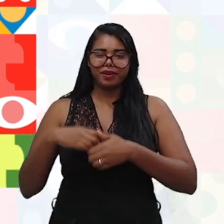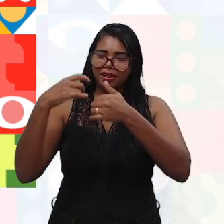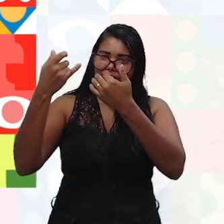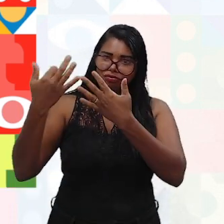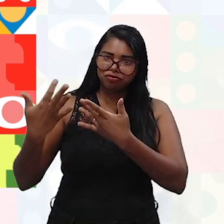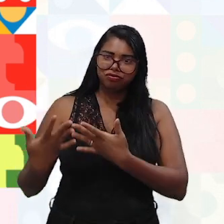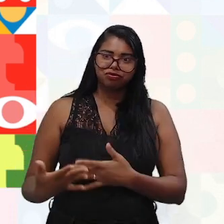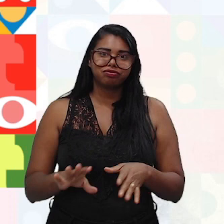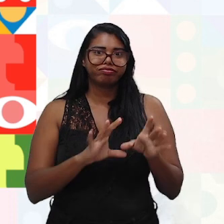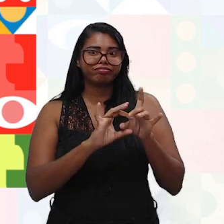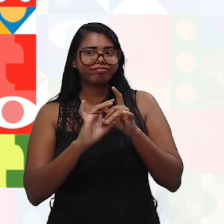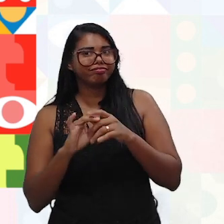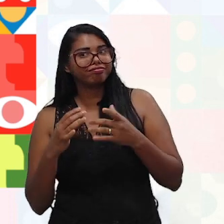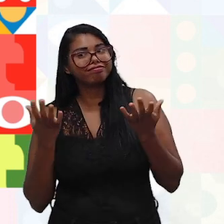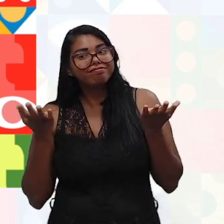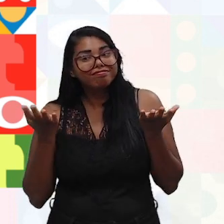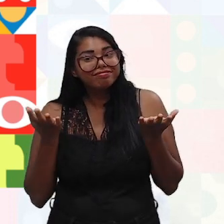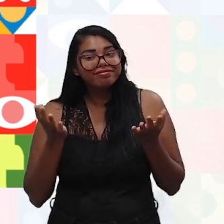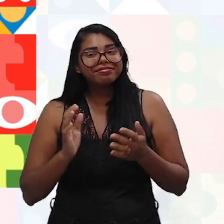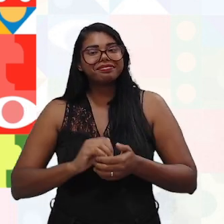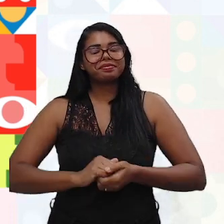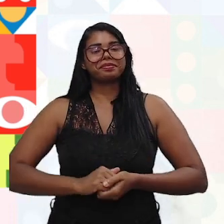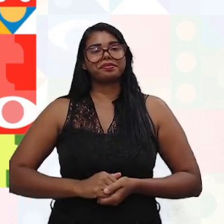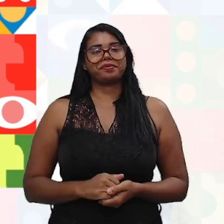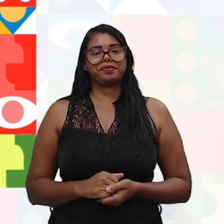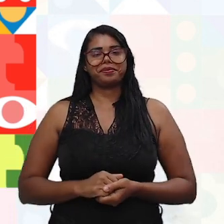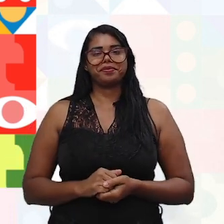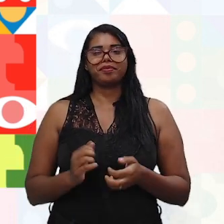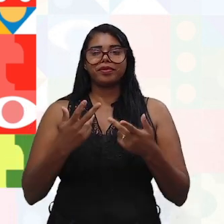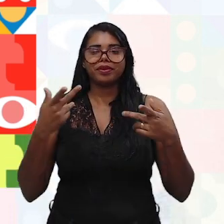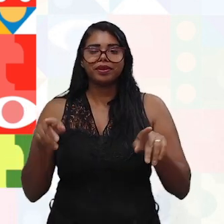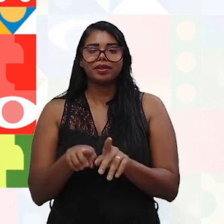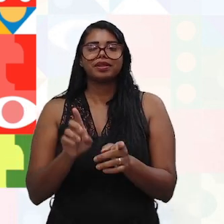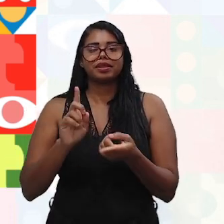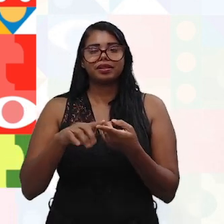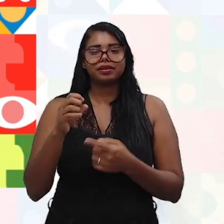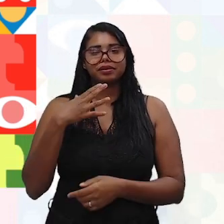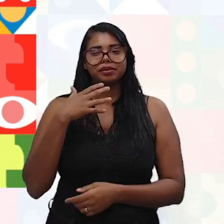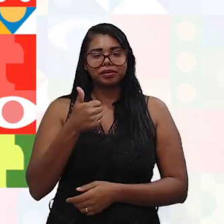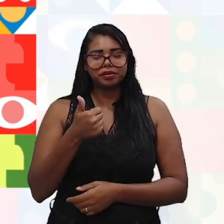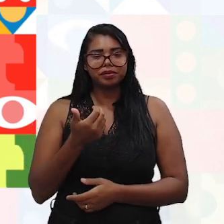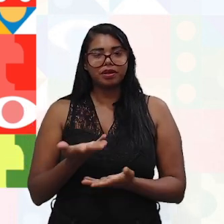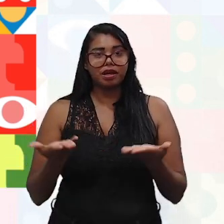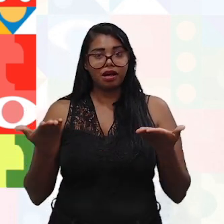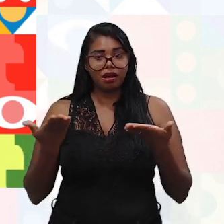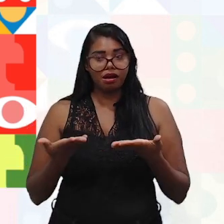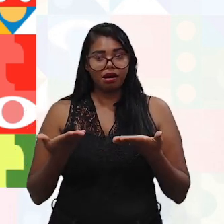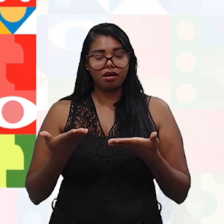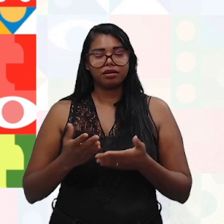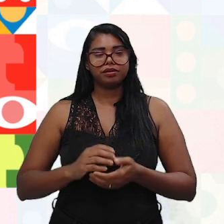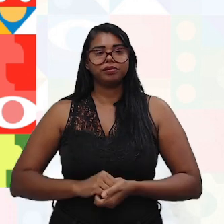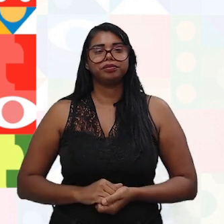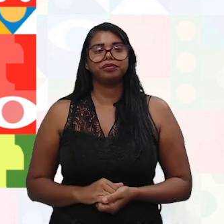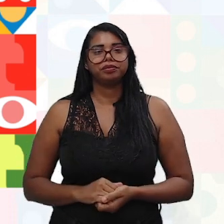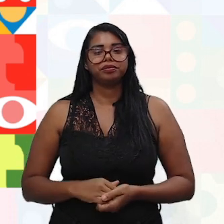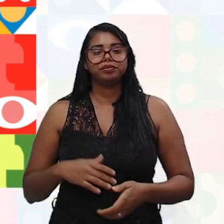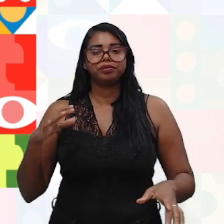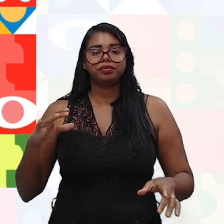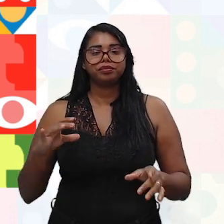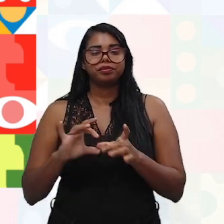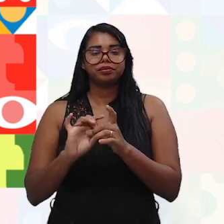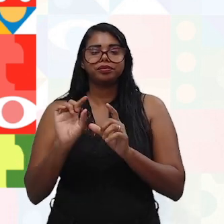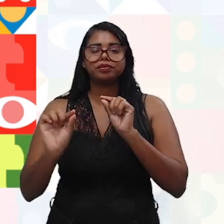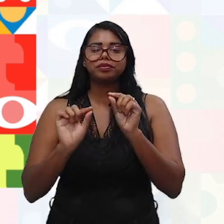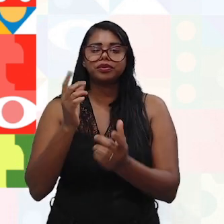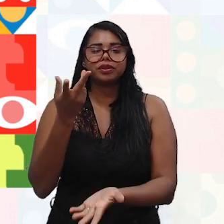lá, falando sozinho. Outra coisa bacana também, temos agora um momento síncrono, onde é que